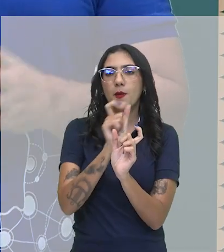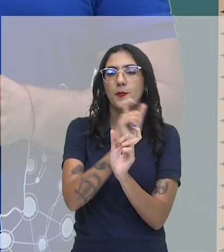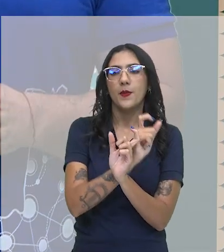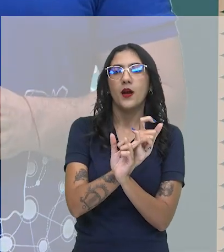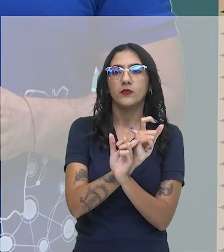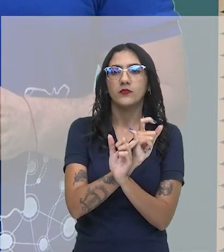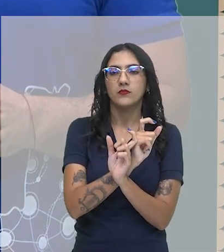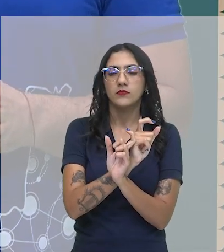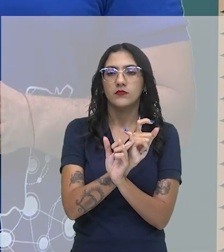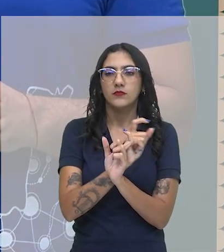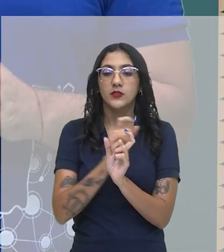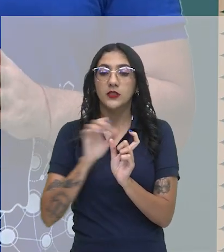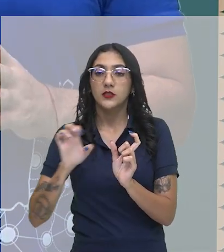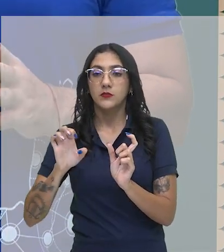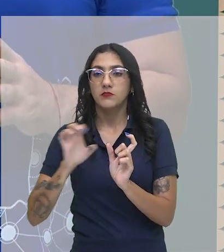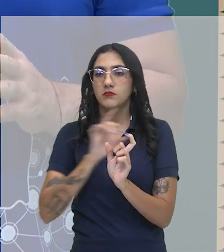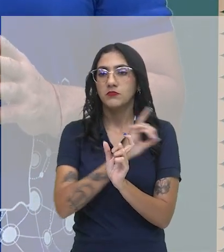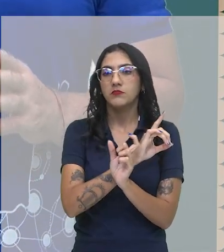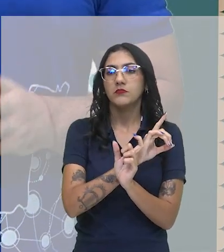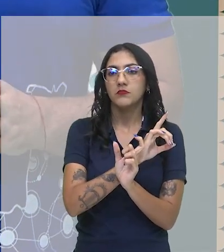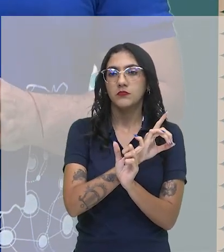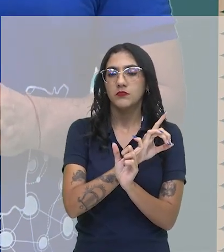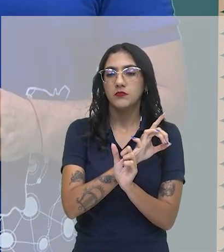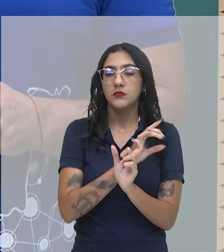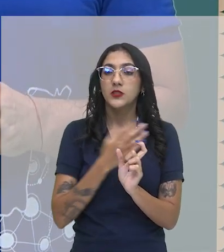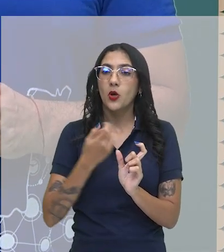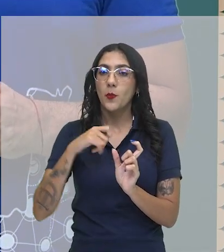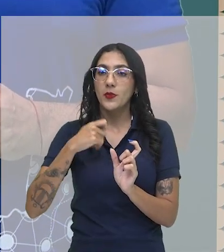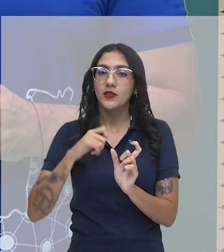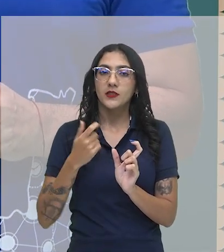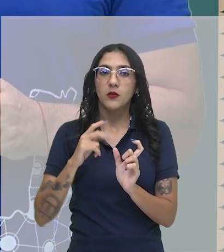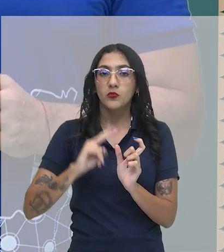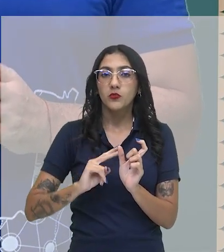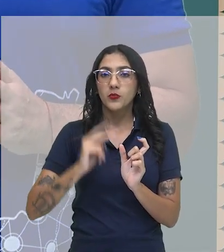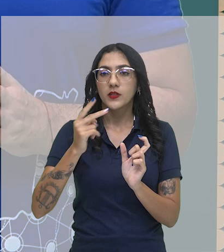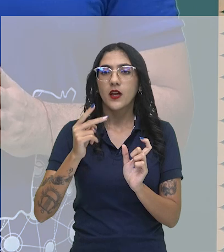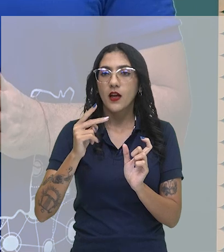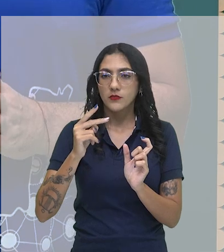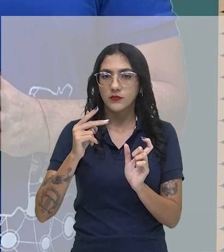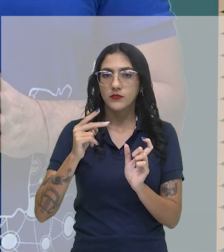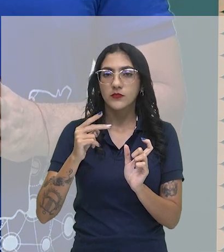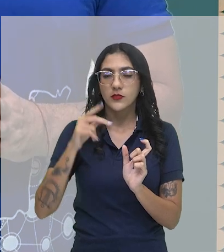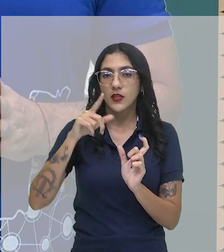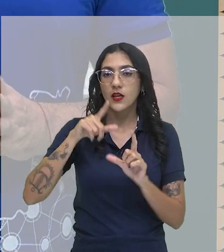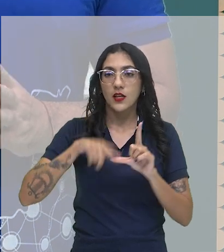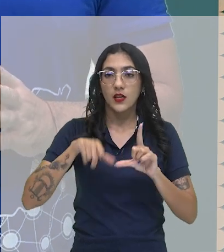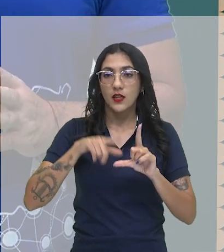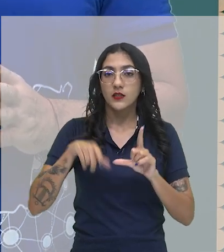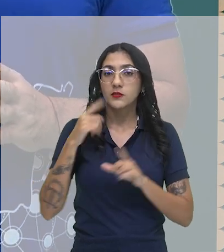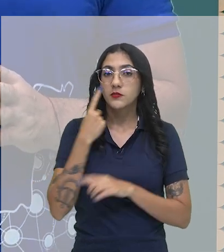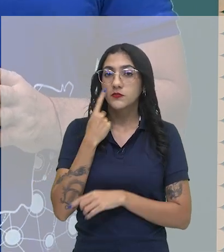que nós vamos fazer? Nós vamos duplicar a última. Por isso que aqui vocês podem observar que o stop, ele está com